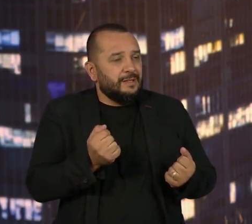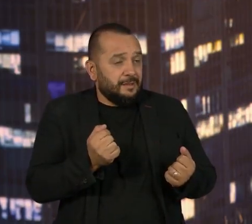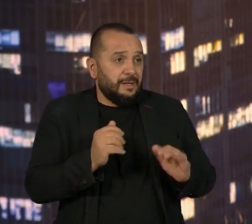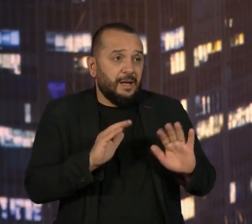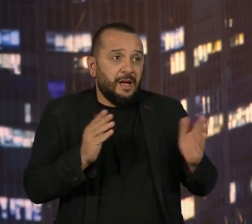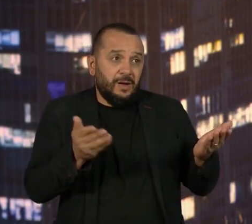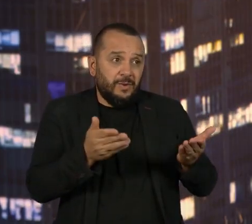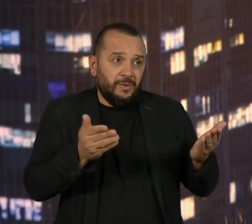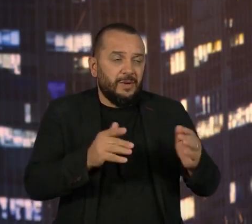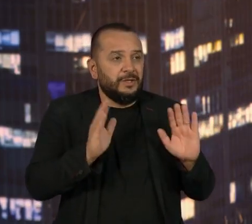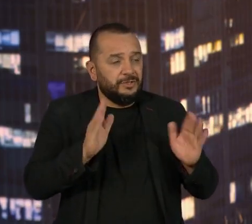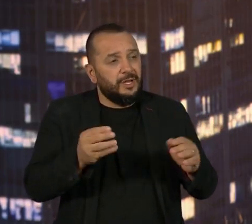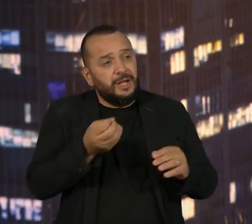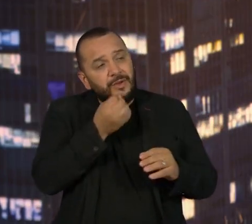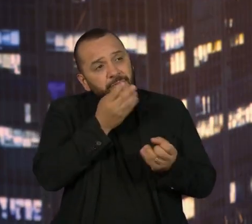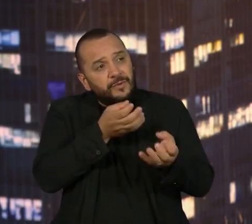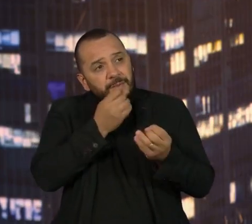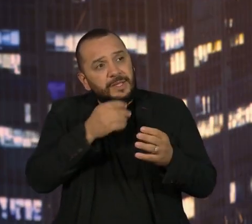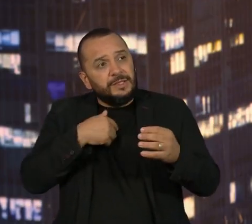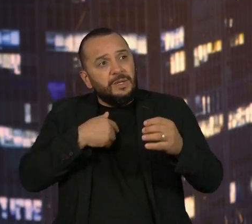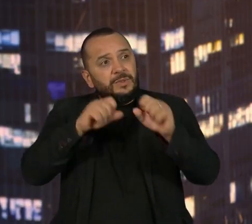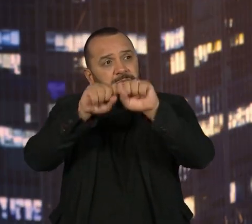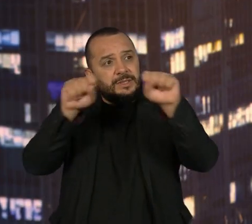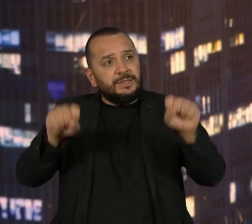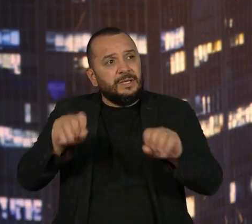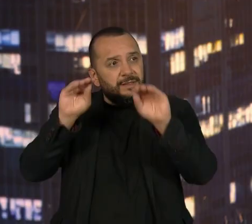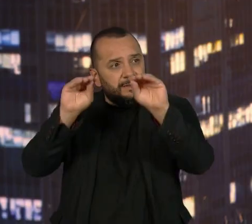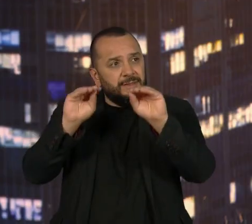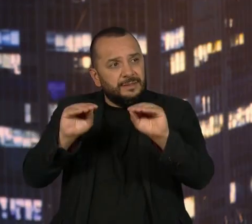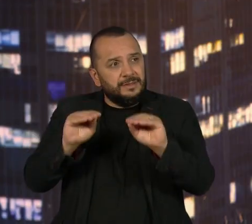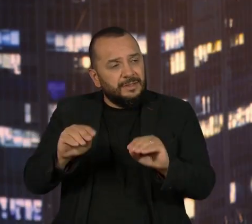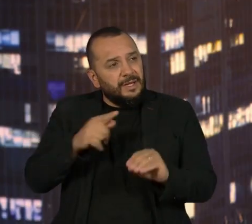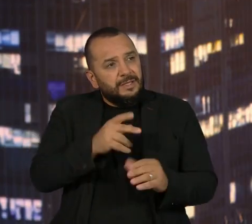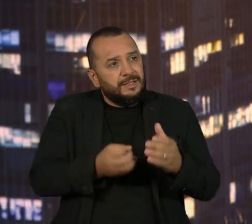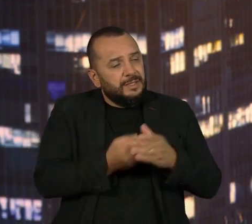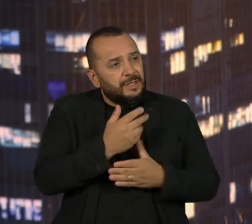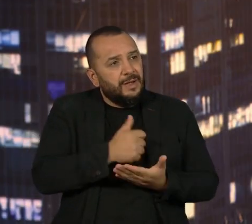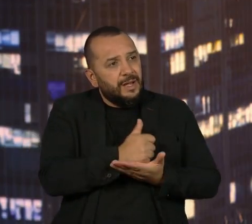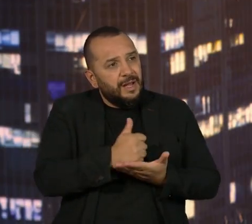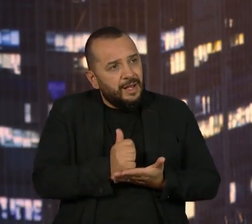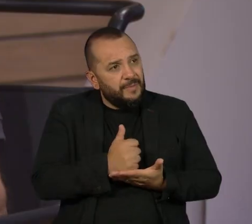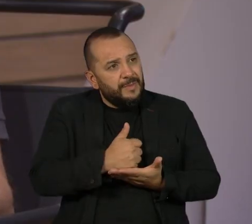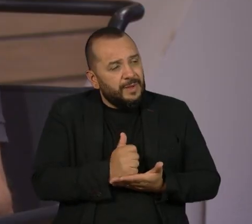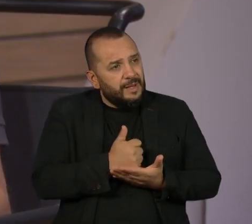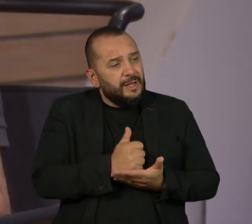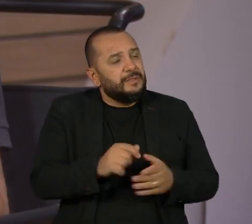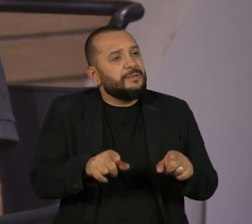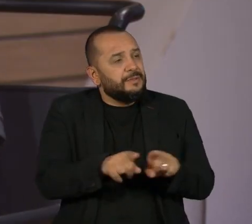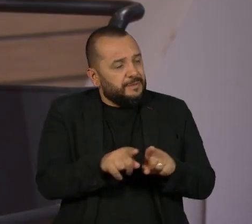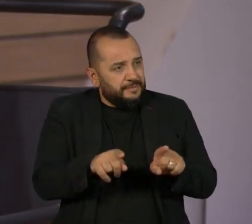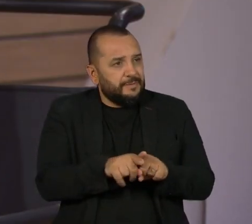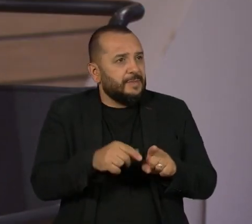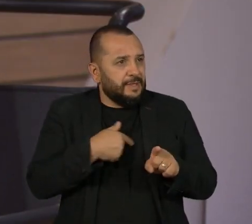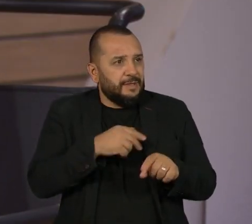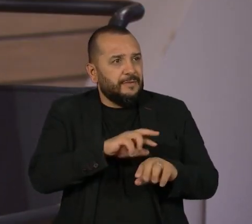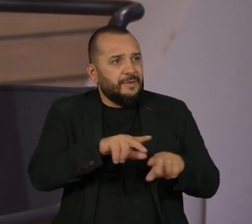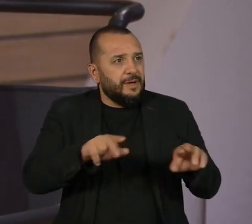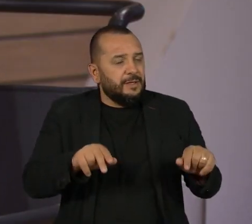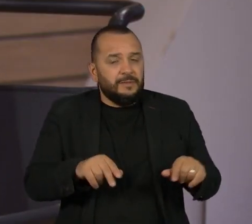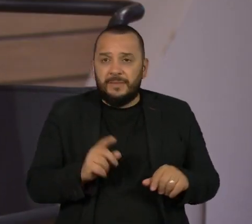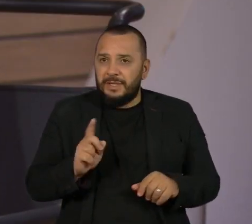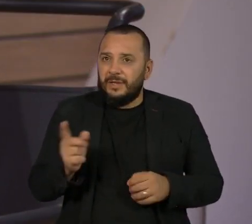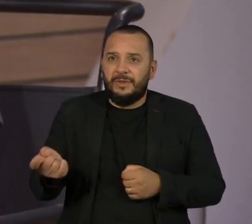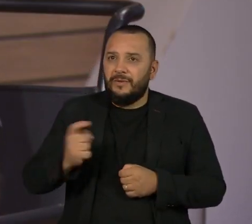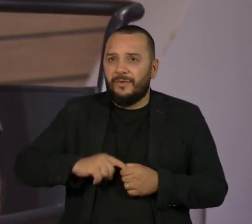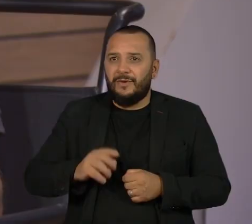já está num banco de dados e eles usam isso para fabricar remédios, medicamentos. E não devolvem. Então, quem impediu praticamente